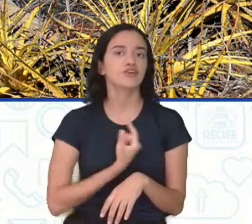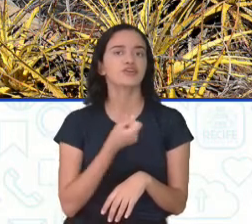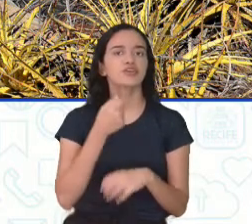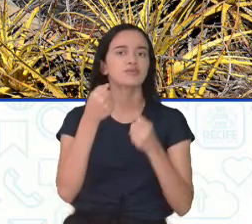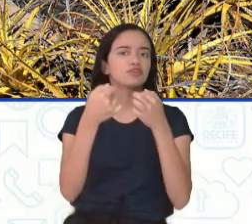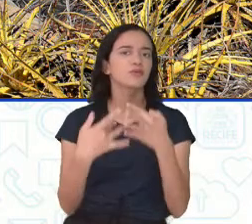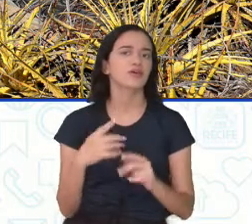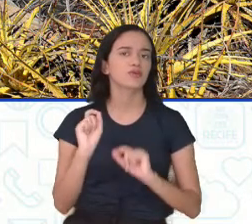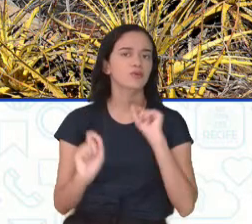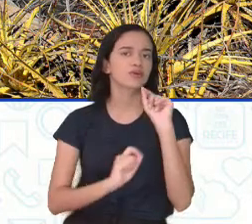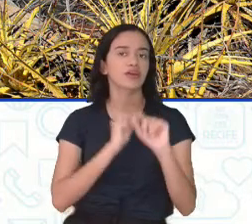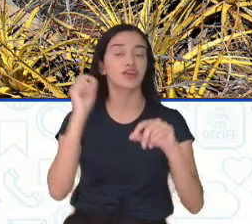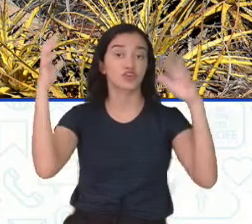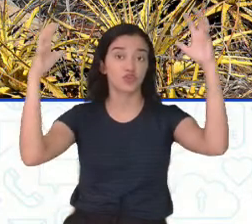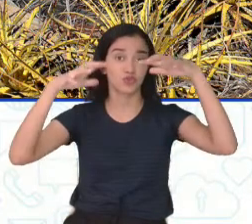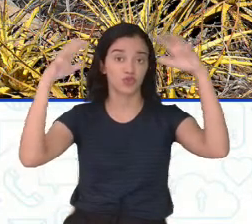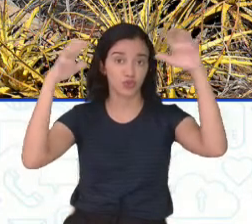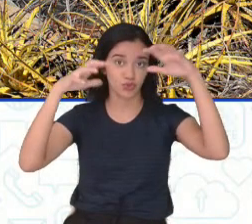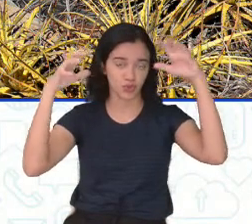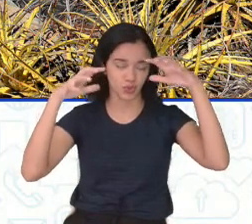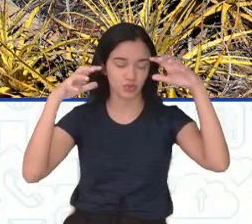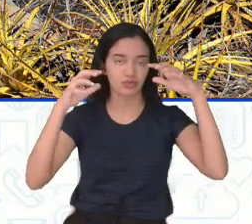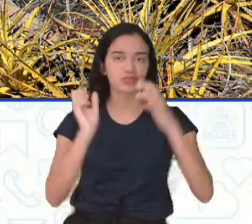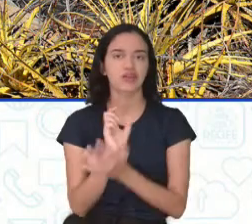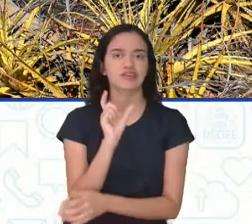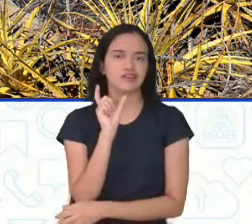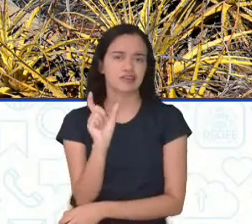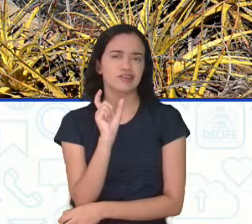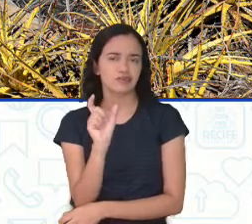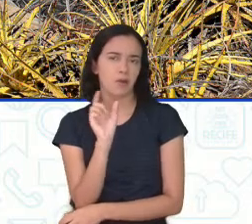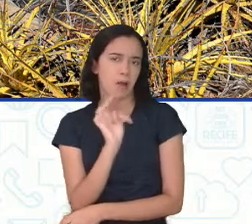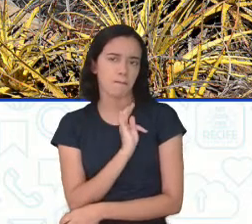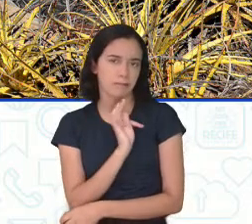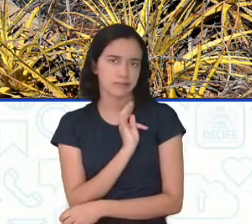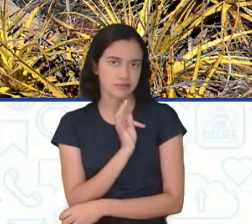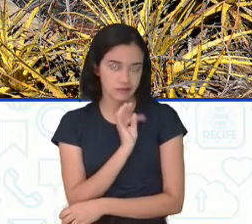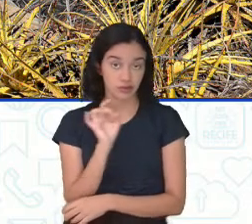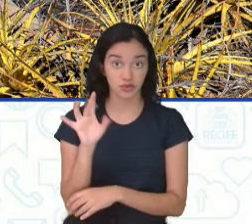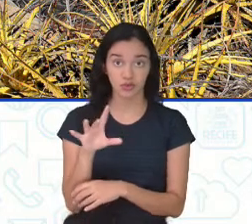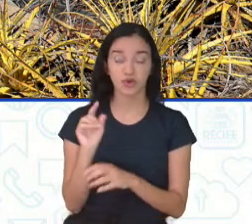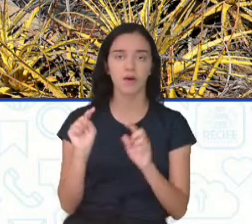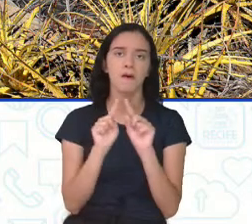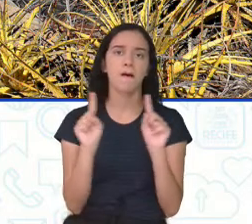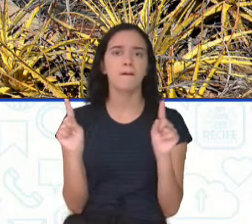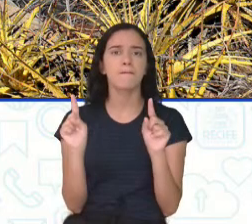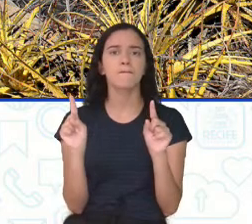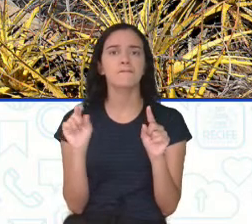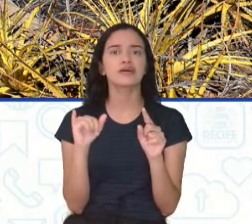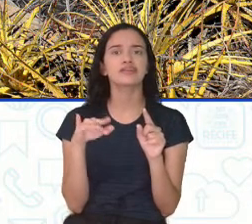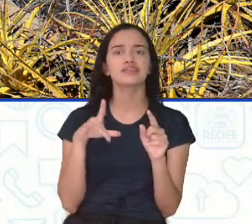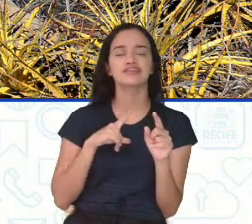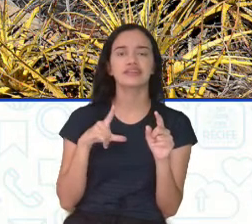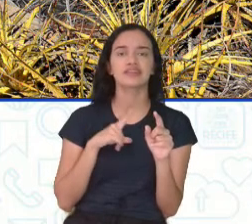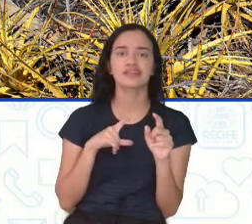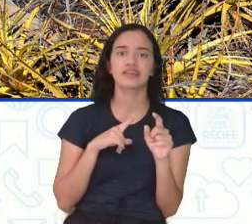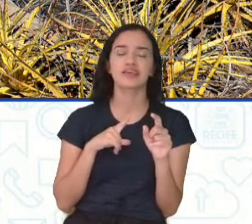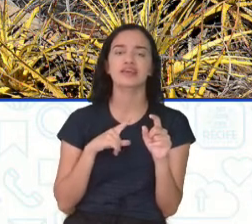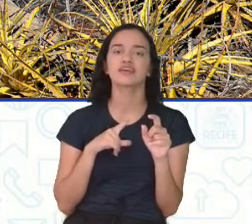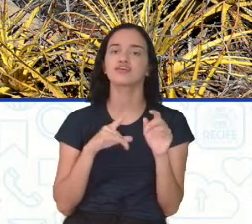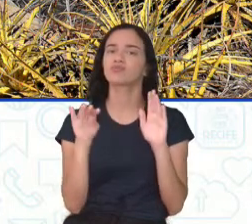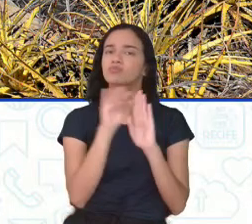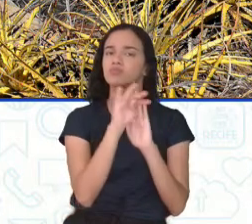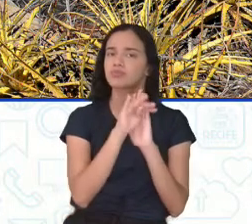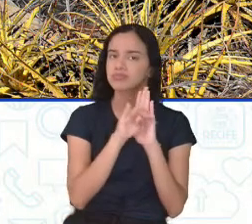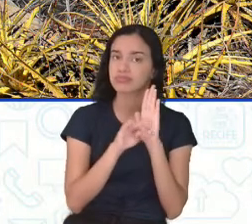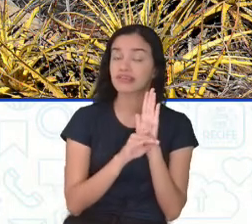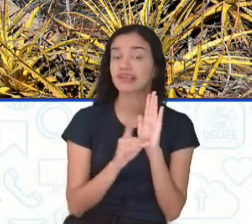Das chuvas. É só um termozinho mais técnico. Mas aí, se tem os elementos, tem também o quê? Os